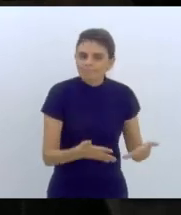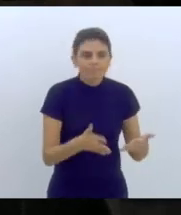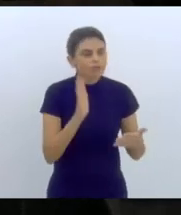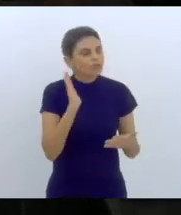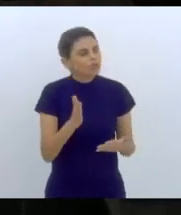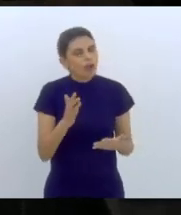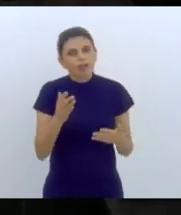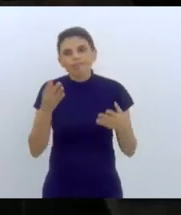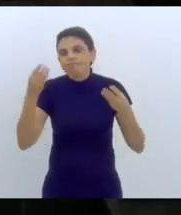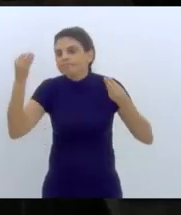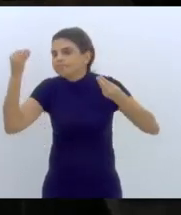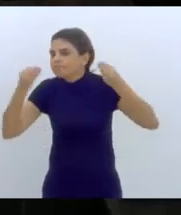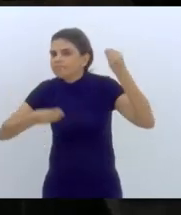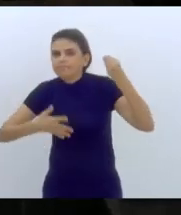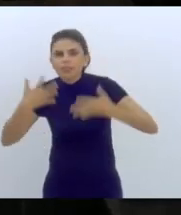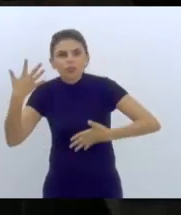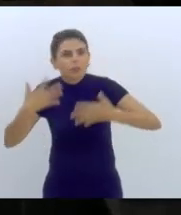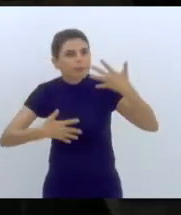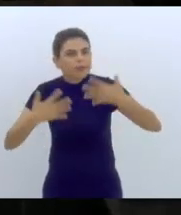foi classificada como